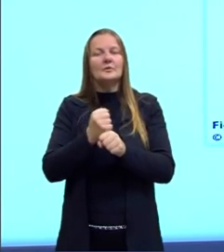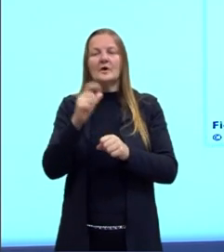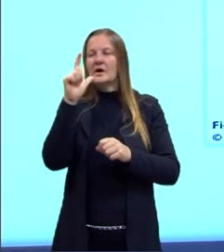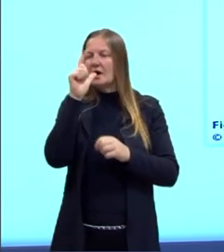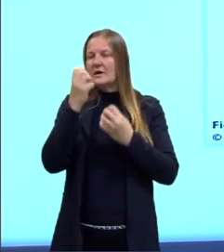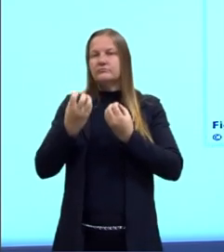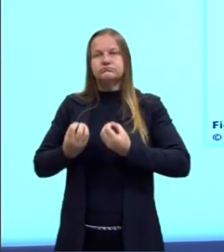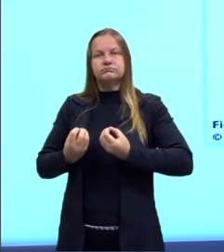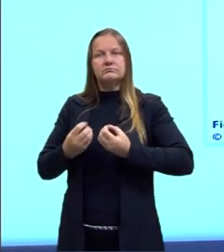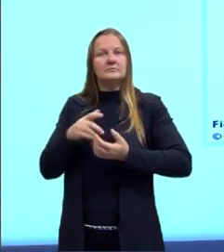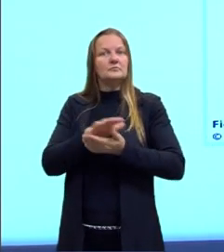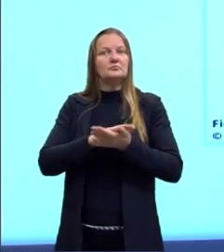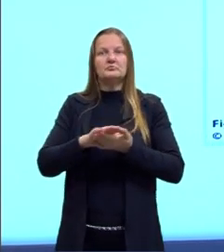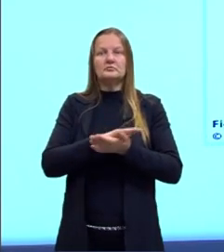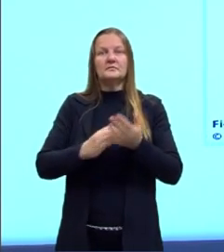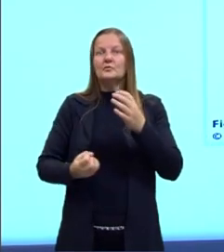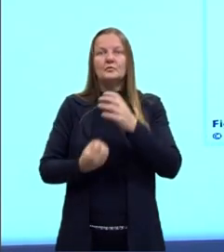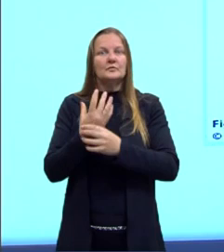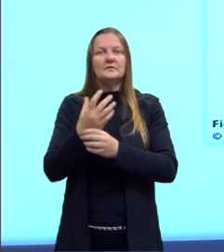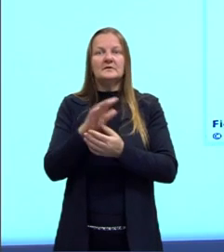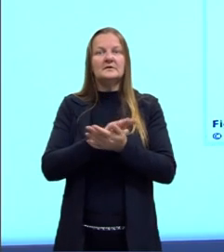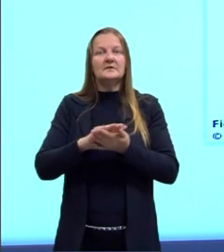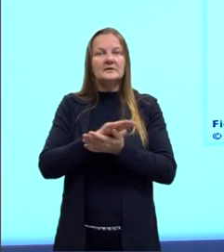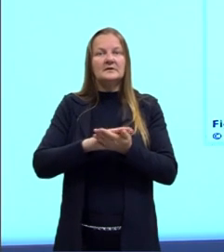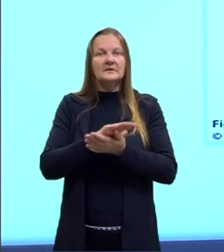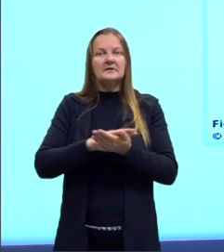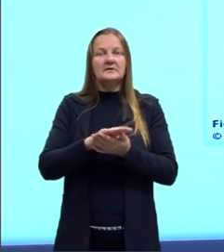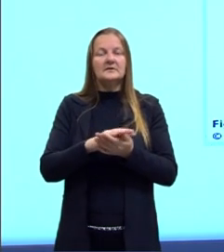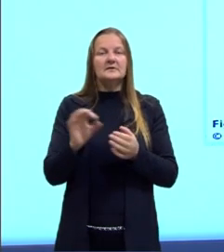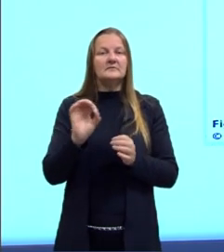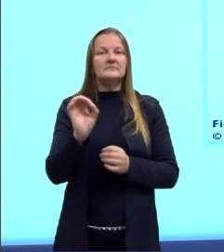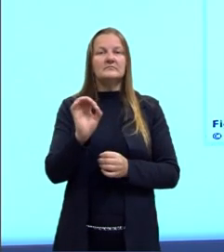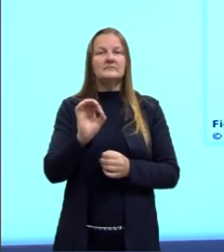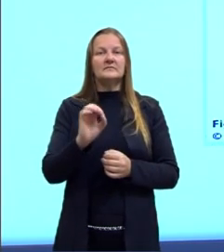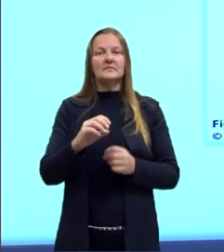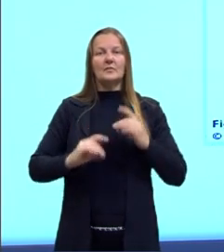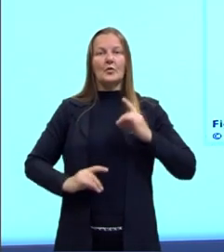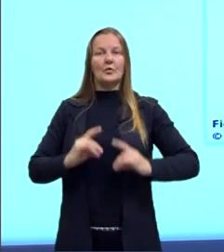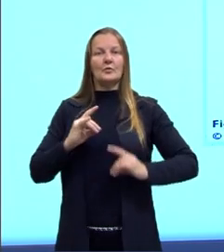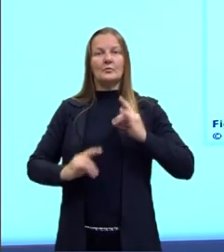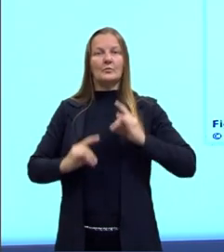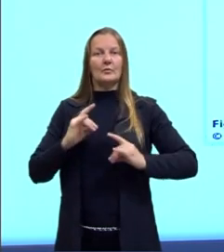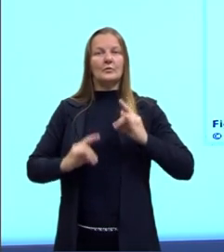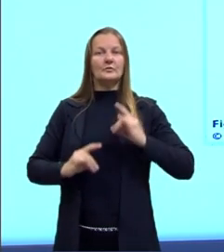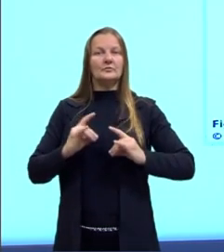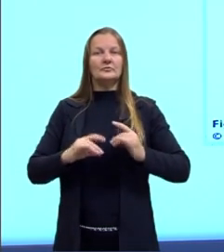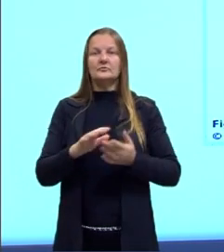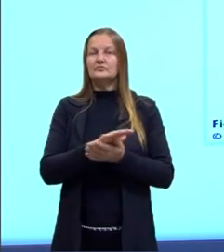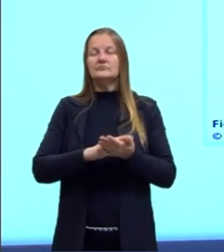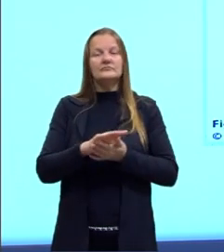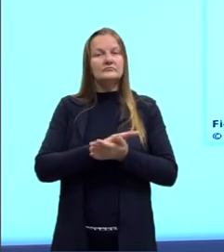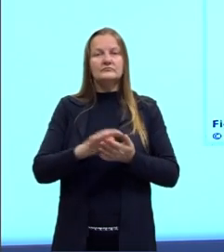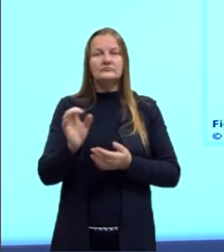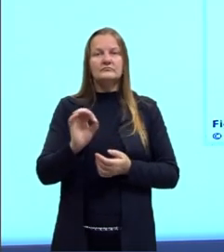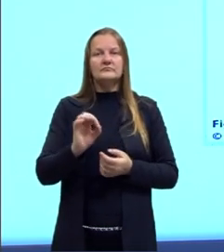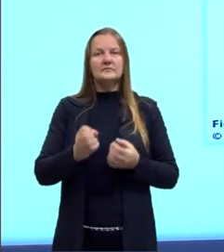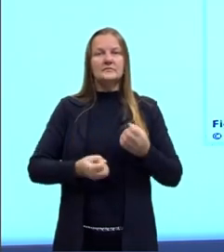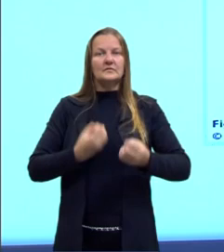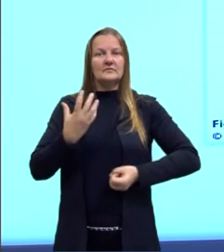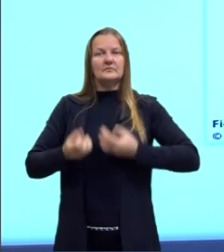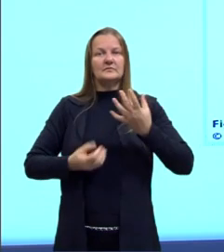testículo né então não sendo produzido o testículo não vai produzir testosterona e não vai ser